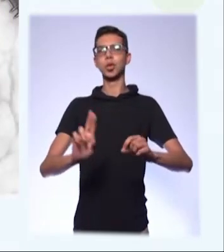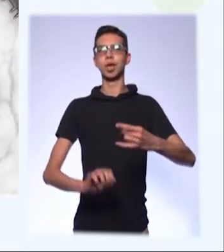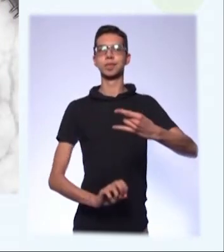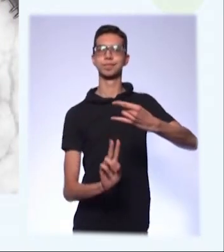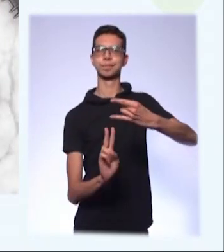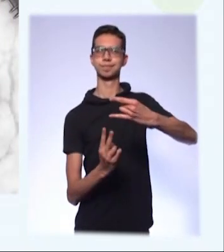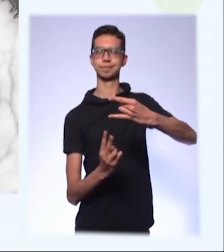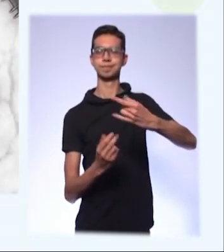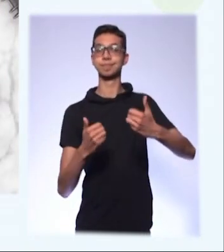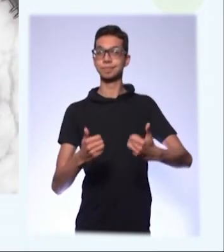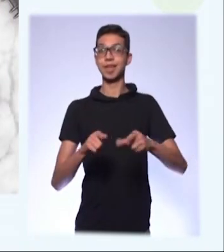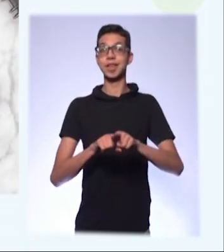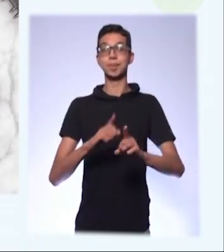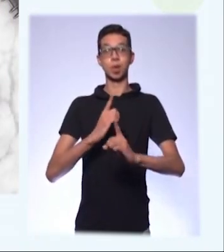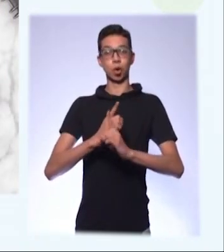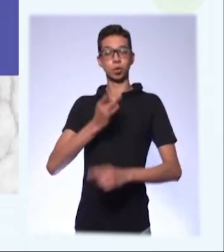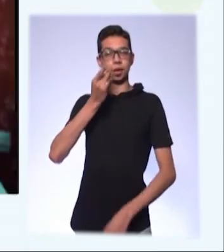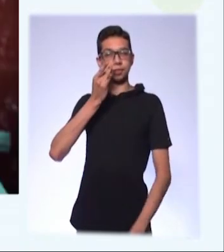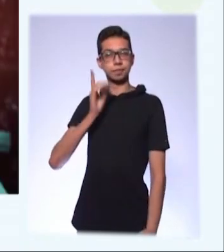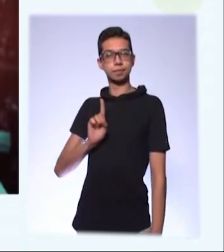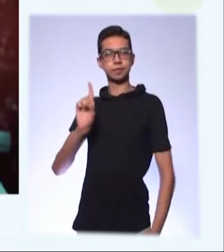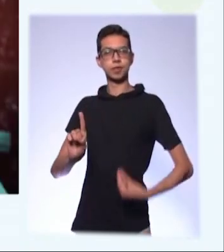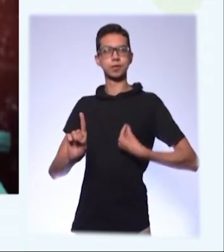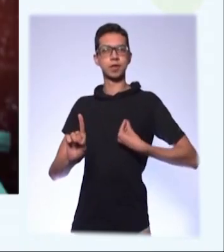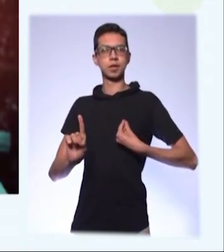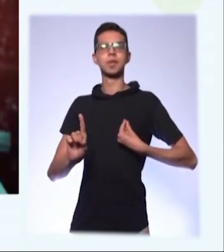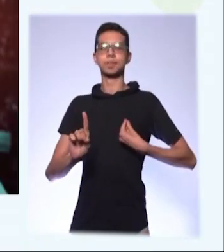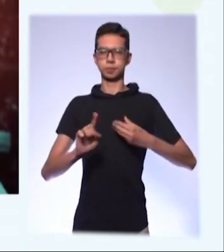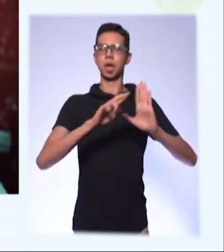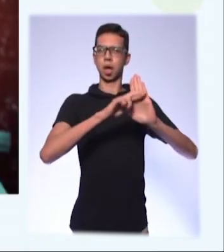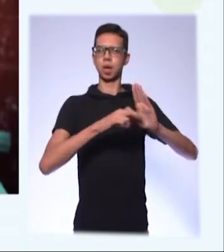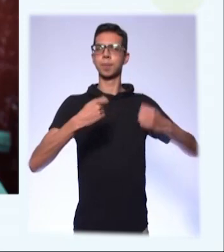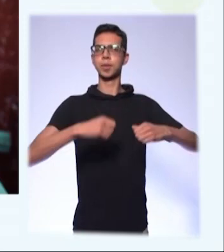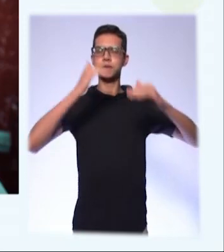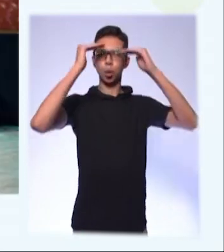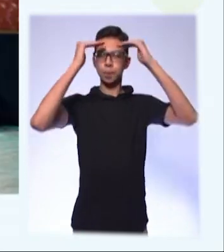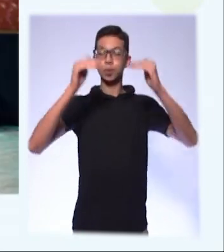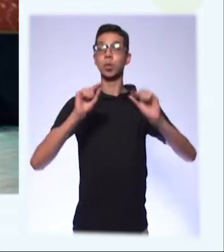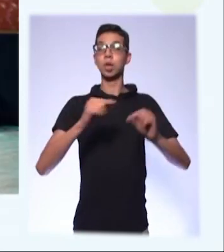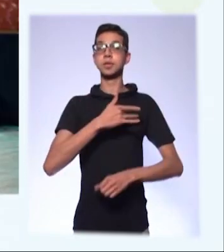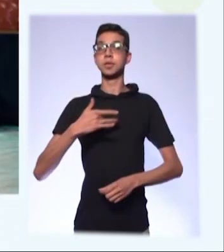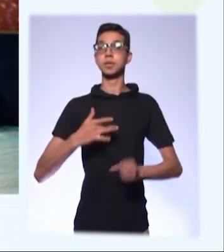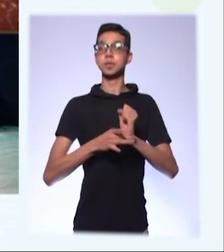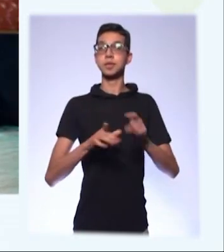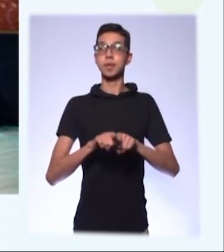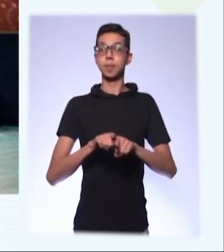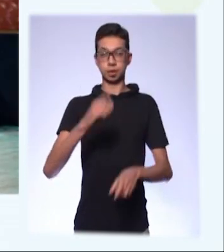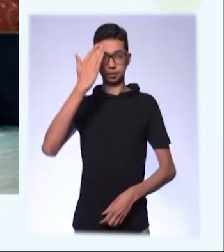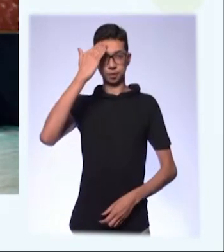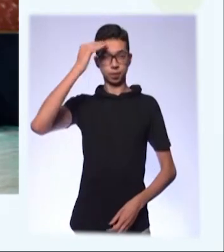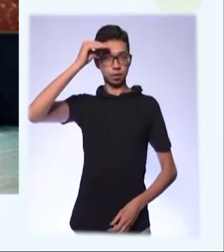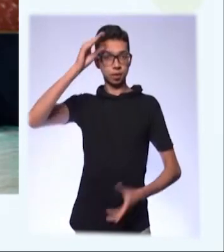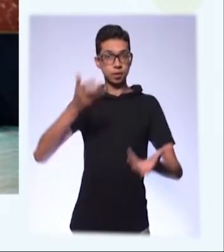Teams. Já os encontros presenciais vão seguir todos os protocolos de segurança e saúde, claro. Se você quiser saber mais,